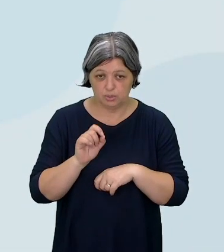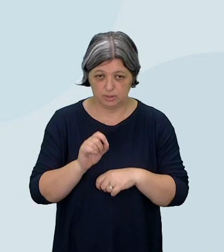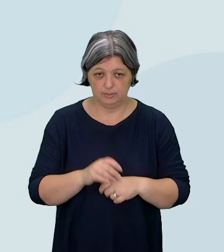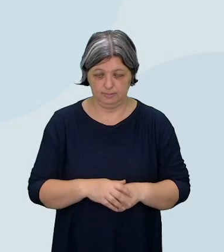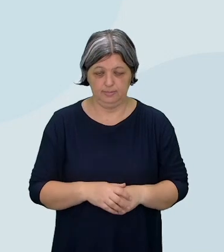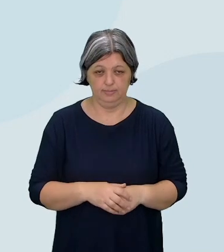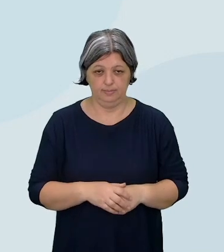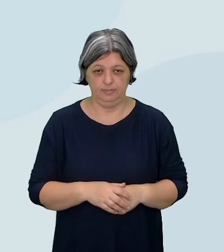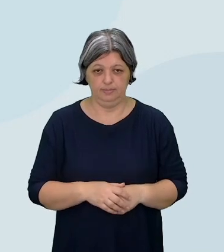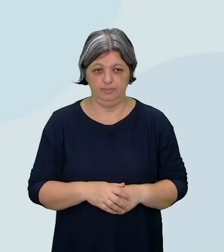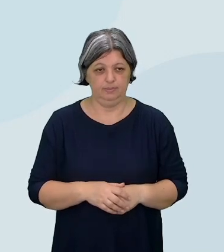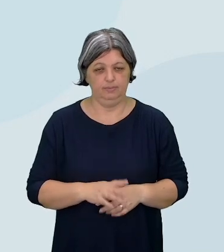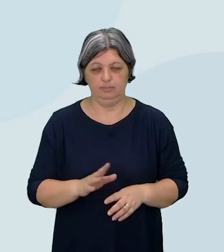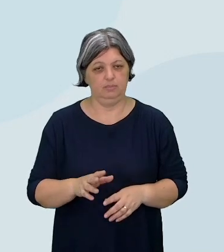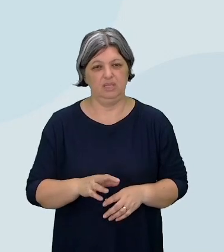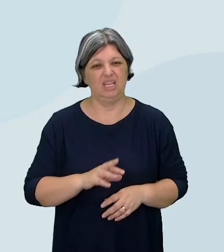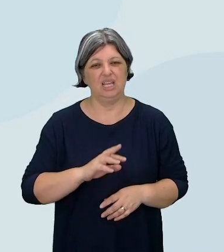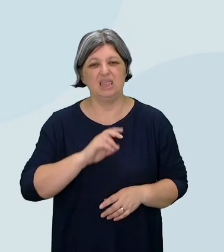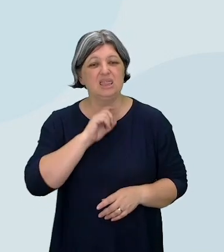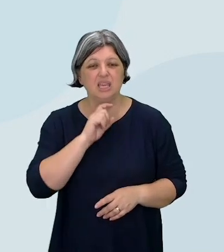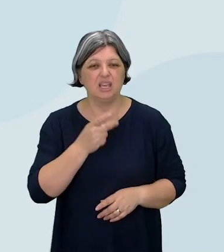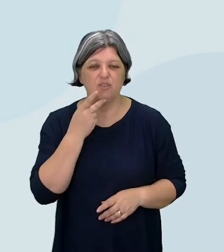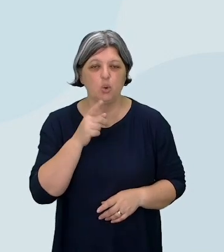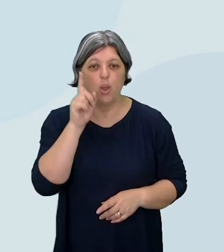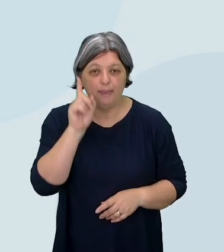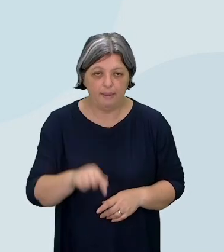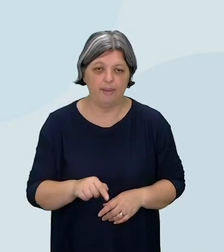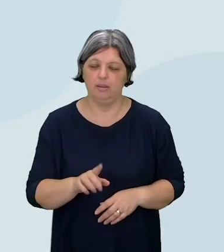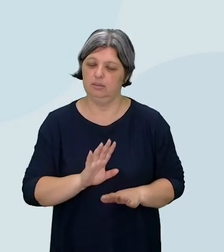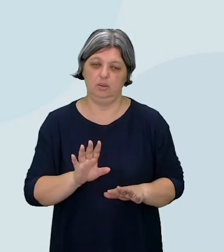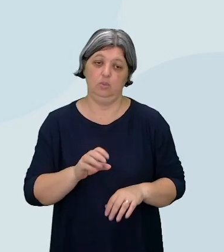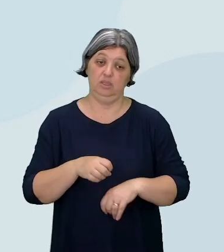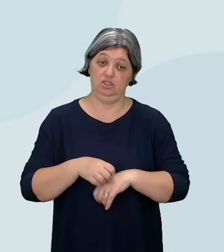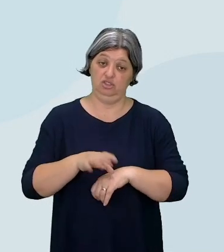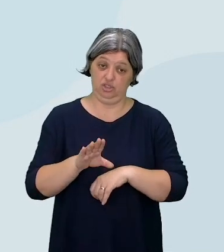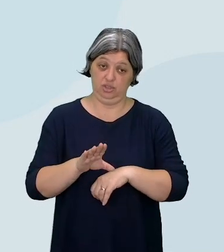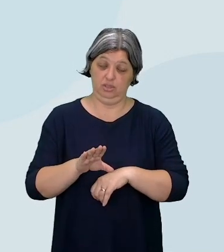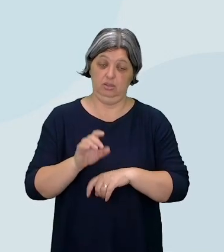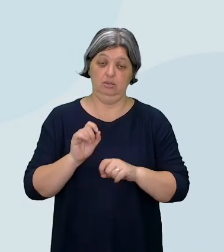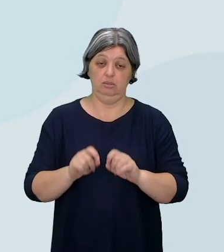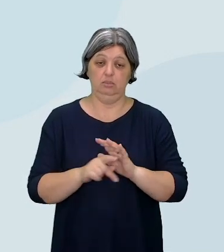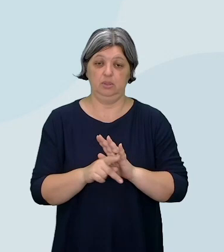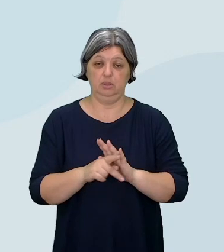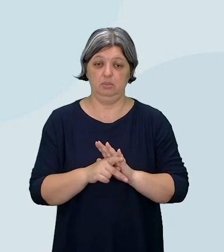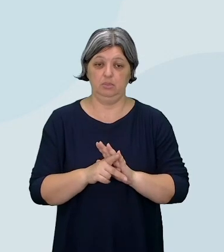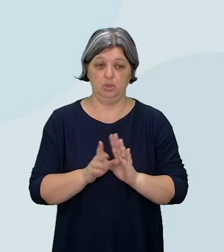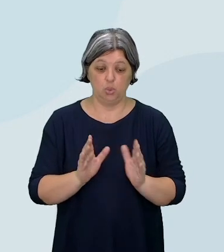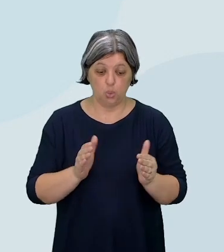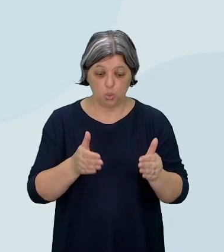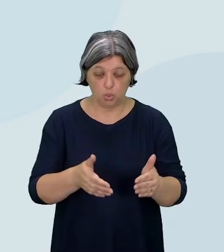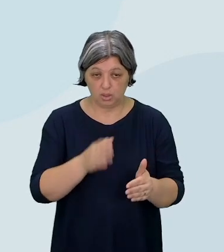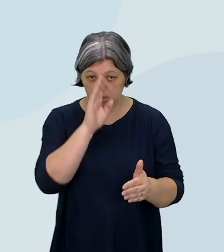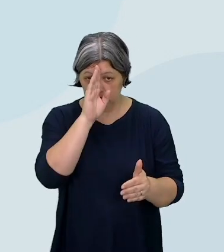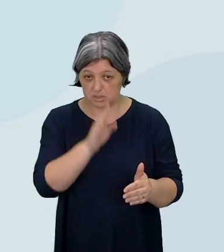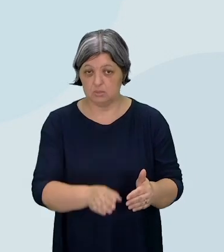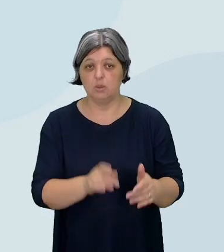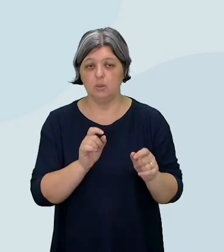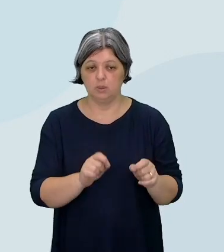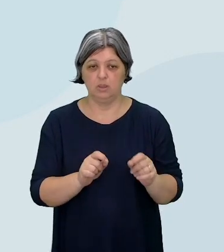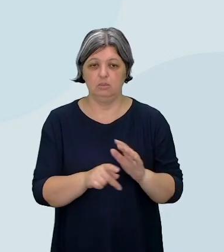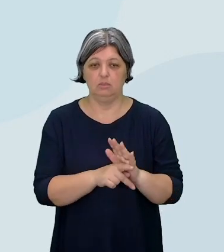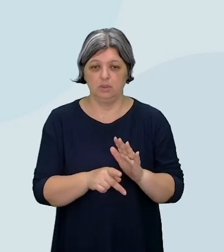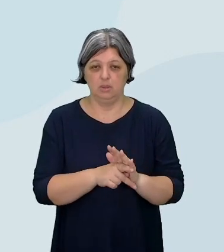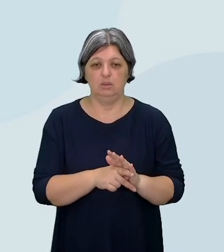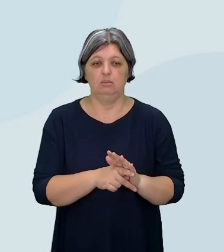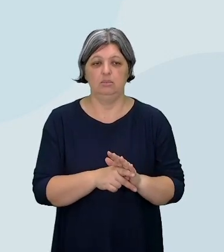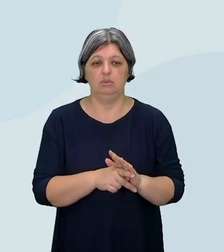Tá vendo que aqui ninguém disse fatidicamente. Eles sugerem que a principal fonte de contaminação para o mercúrio seria decorrente